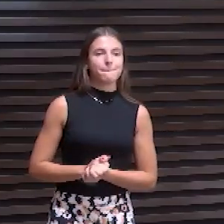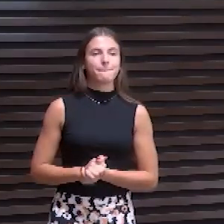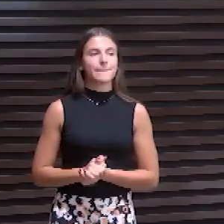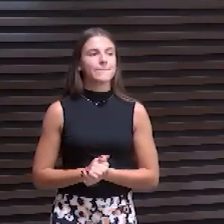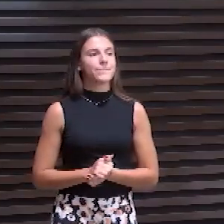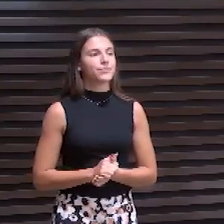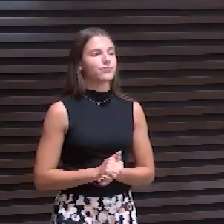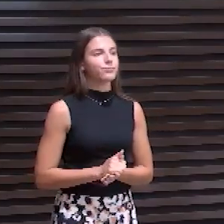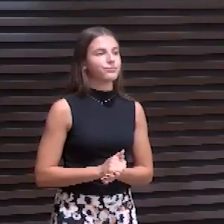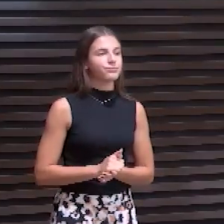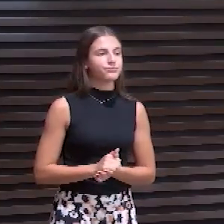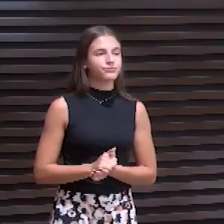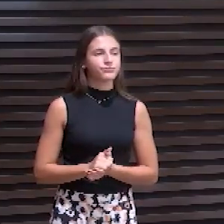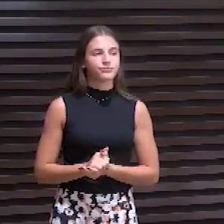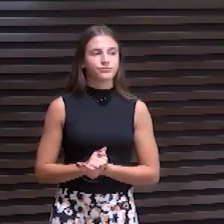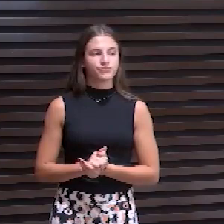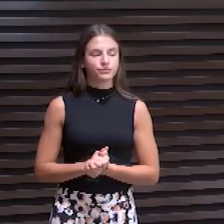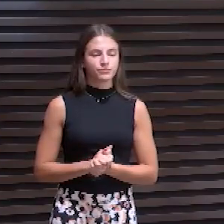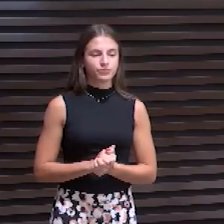A palavra de Deus diz assim: